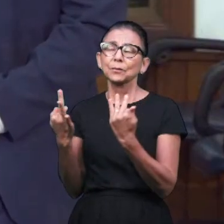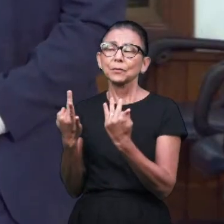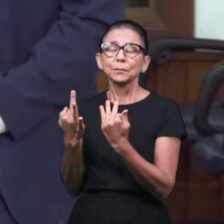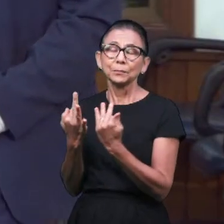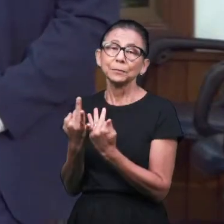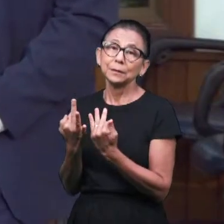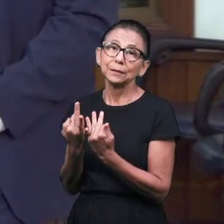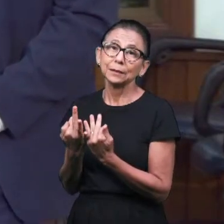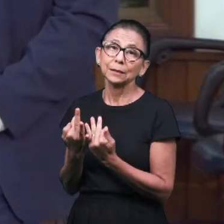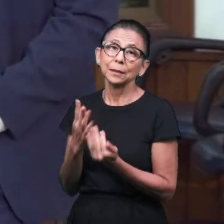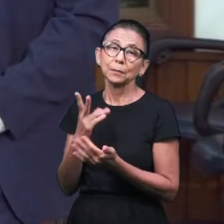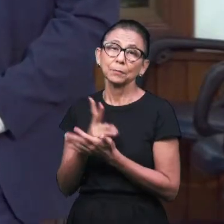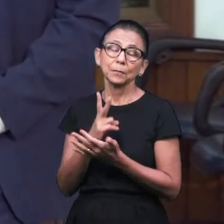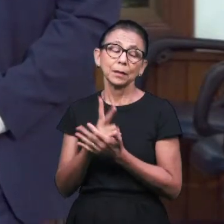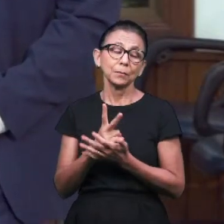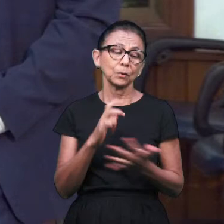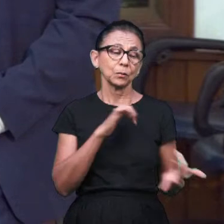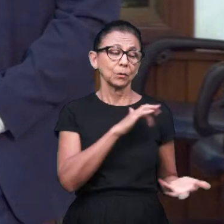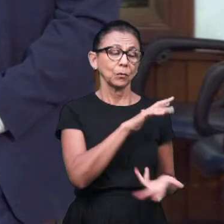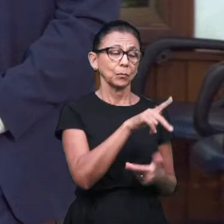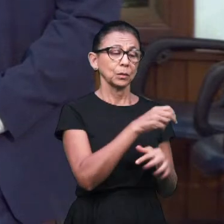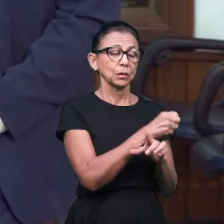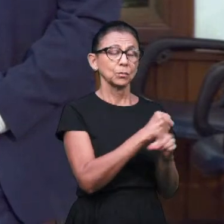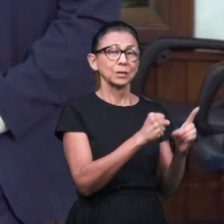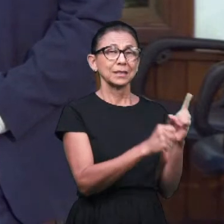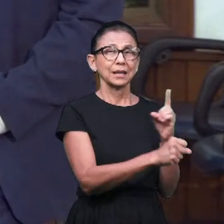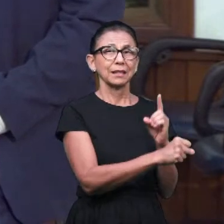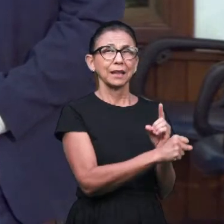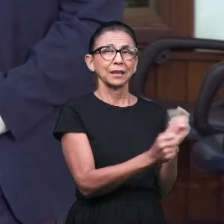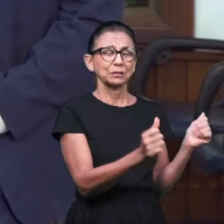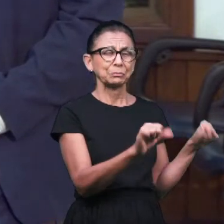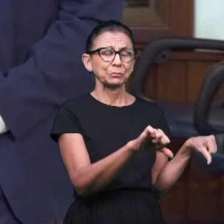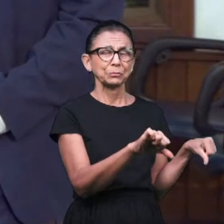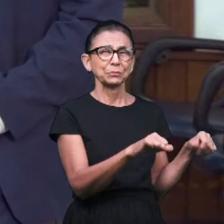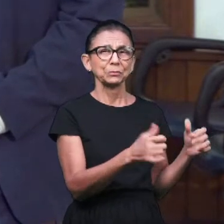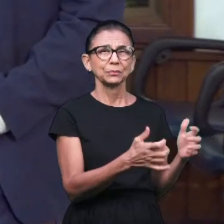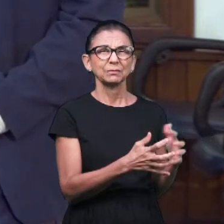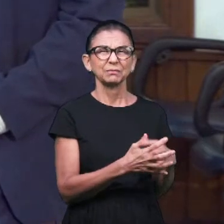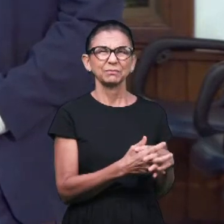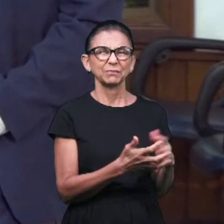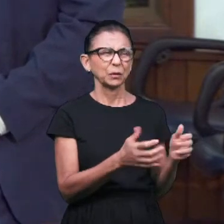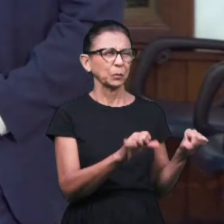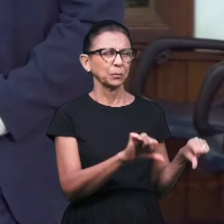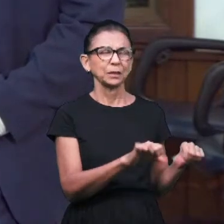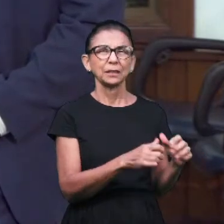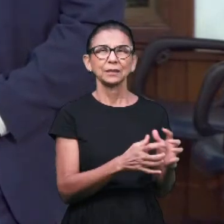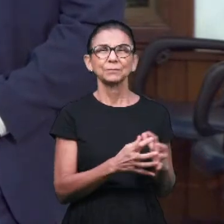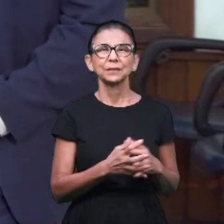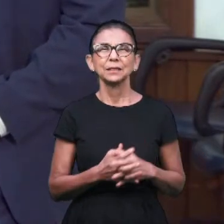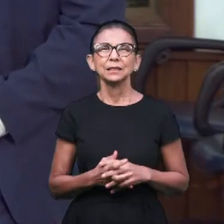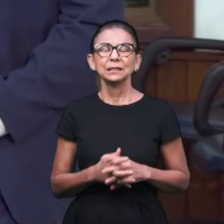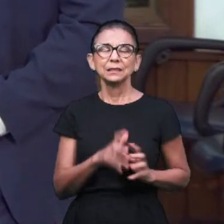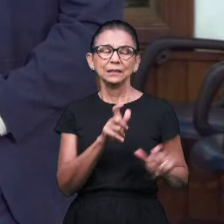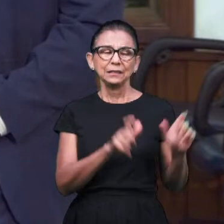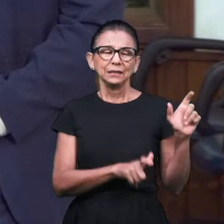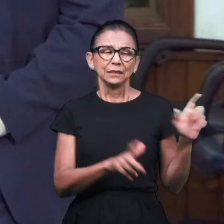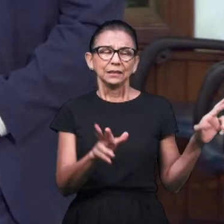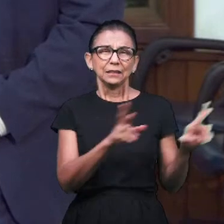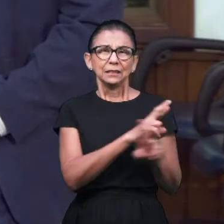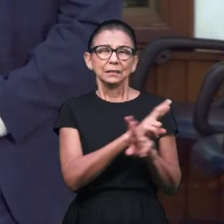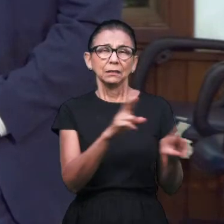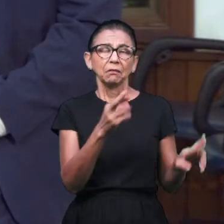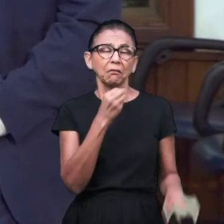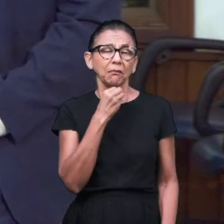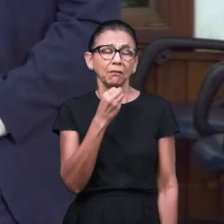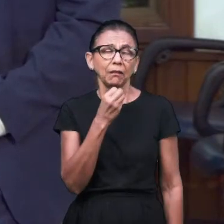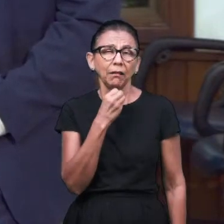chamado a sociedade líquida, né? Negócio muito volátil, as pessoas têm uns relacionamentos muito